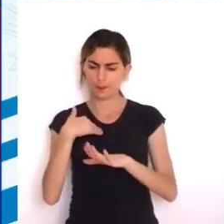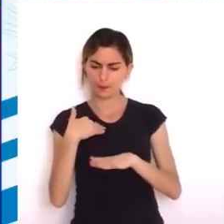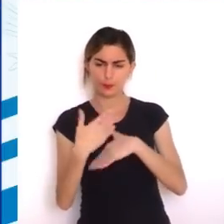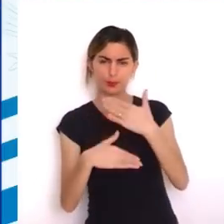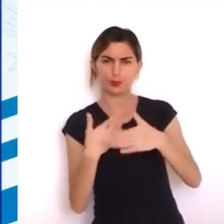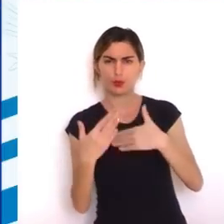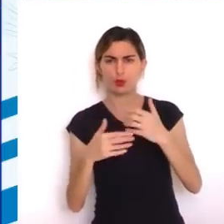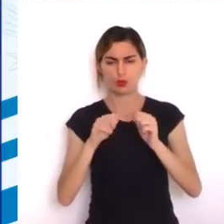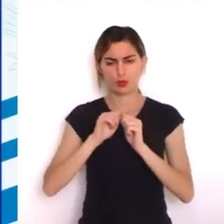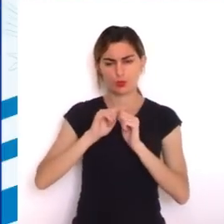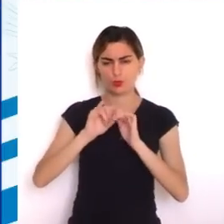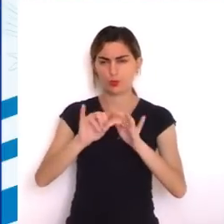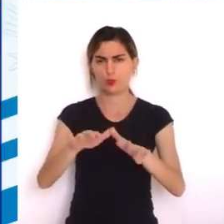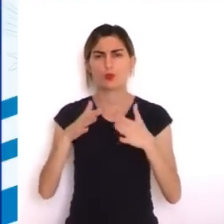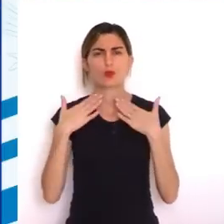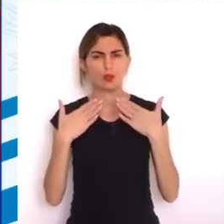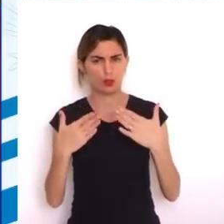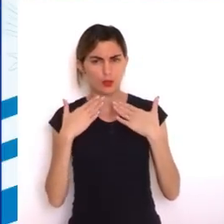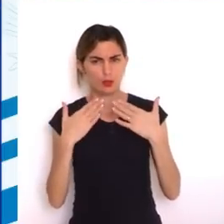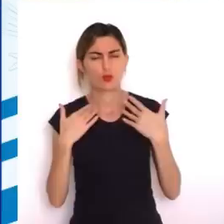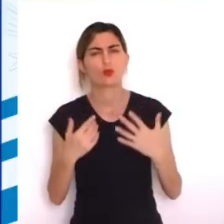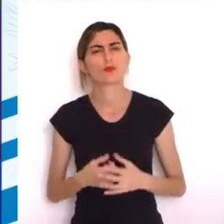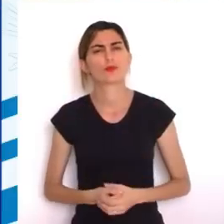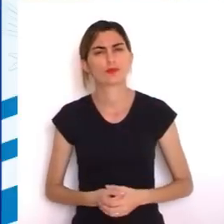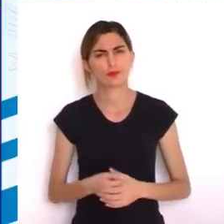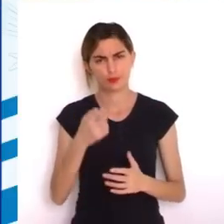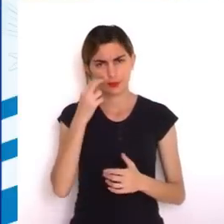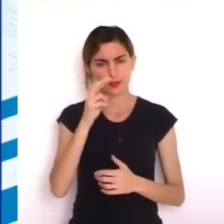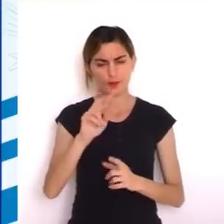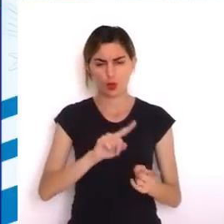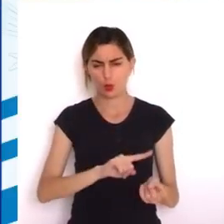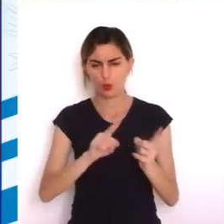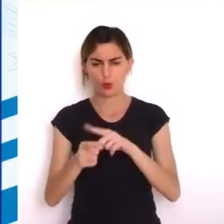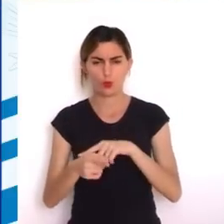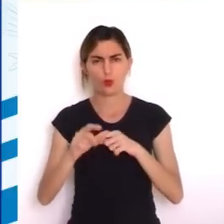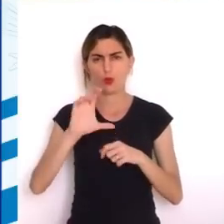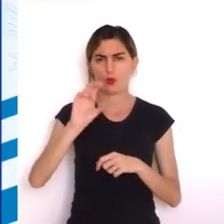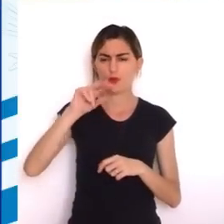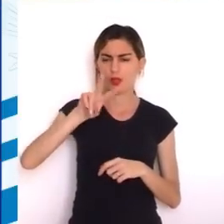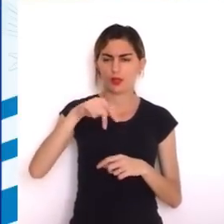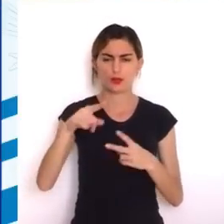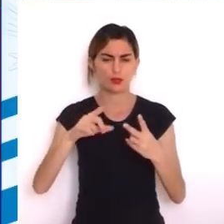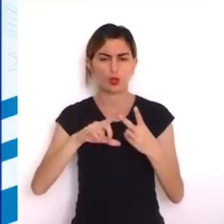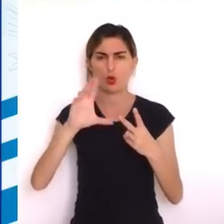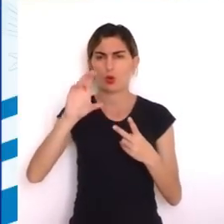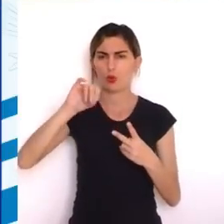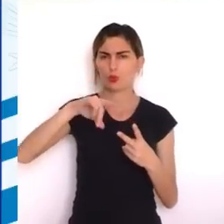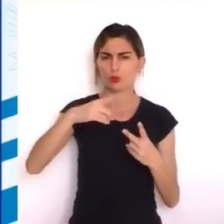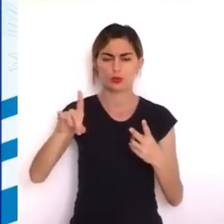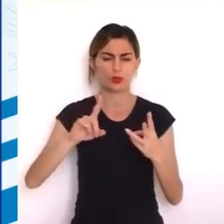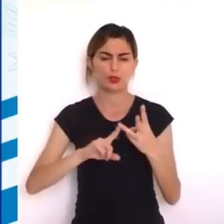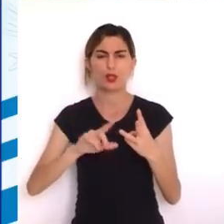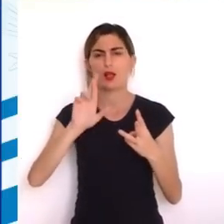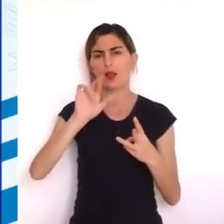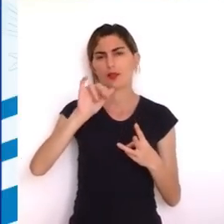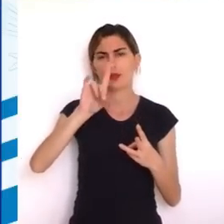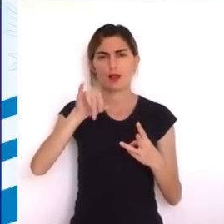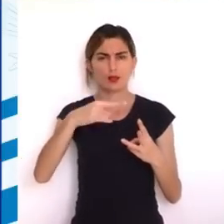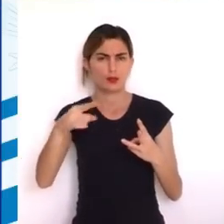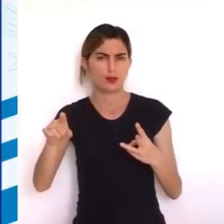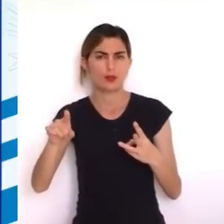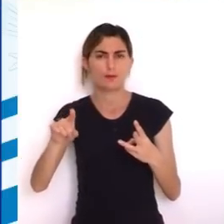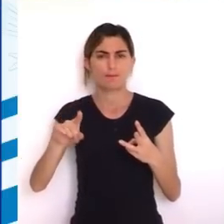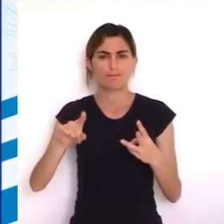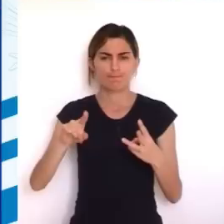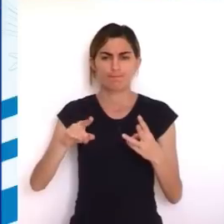né, esse processo de transferência de calor, né? A convecção, a condução e